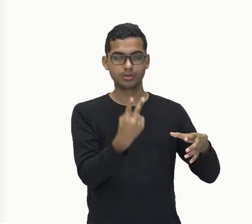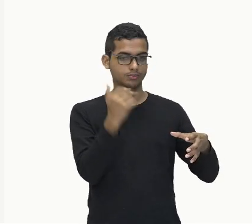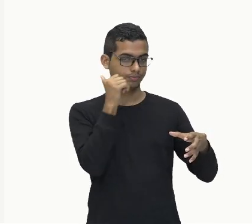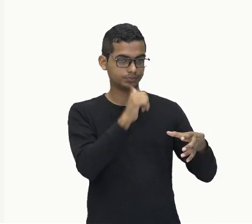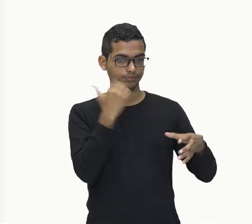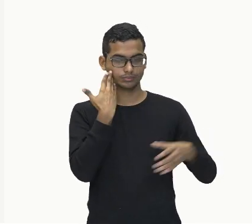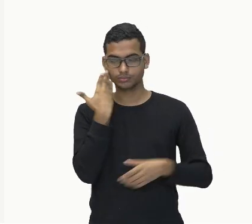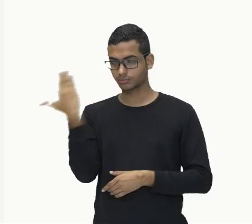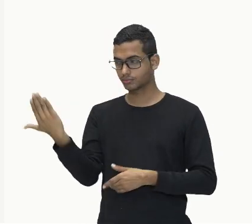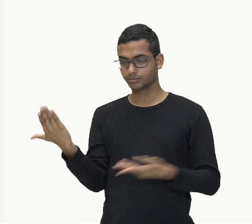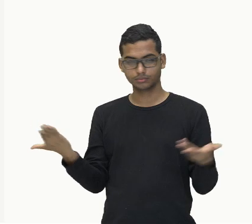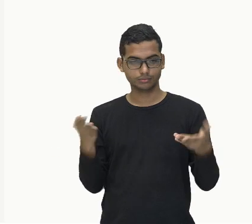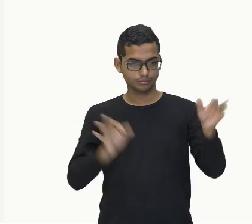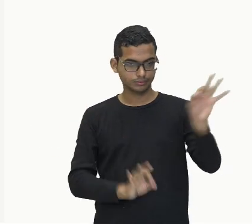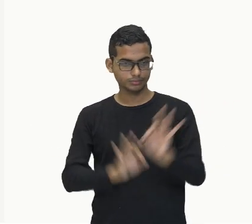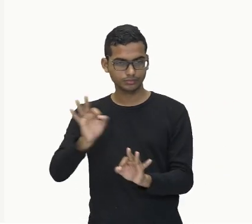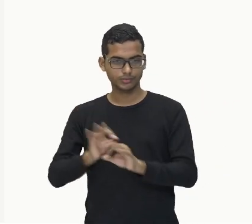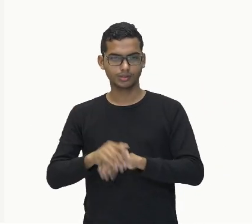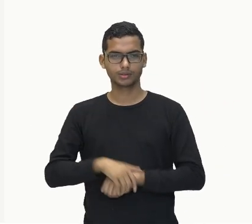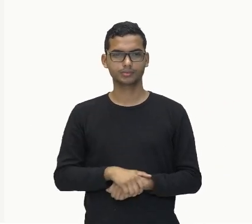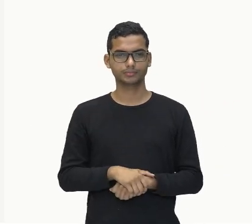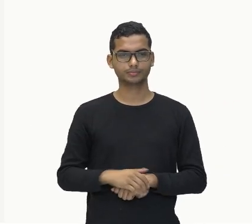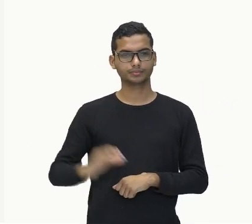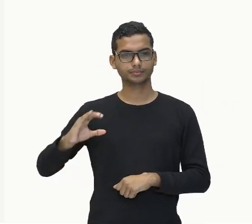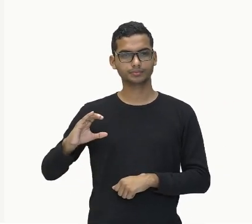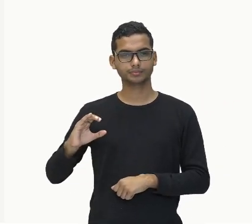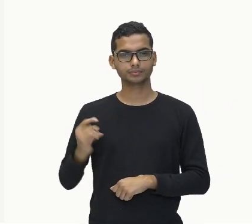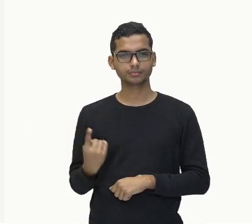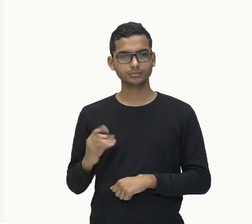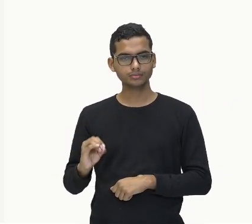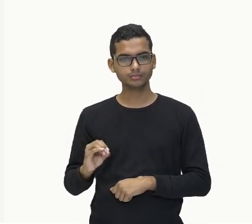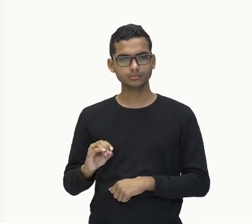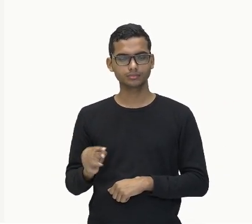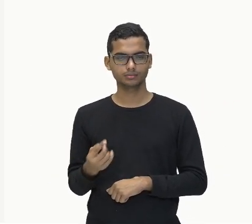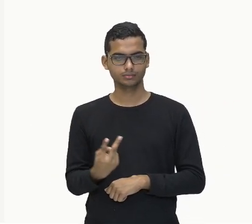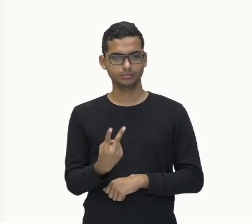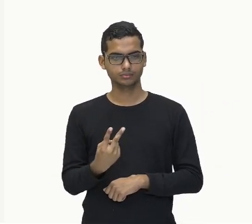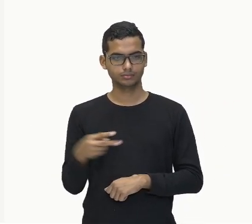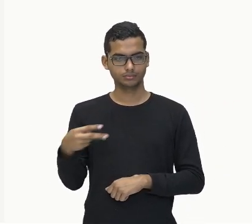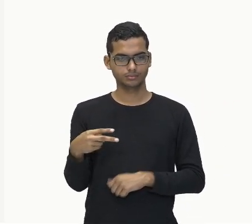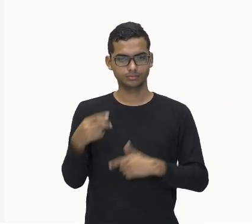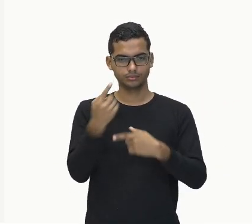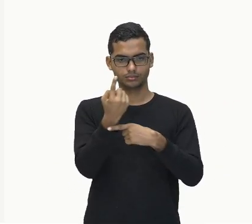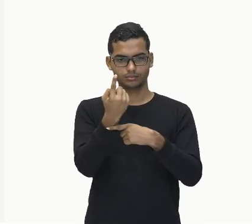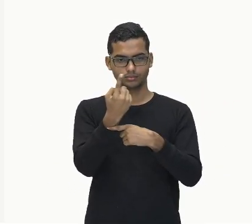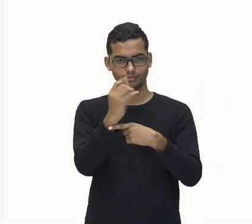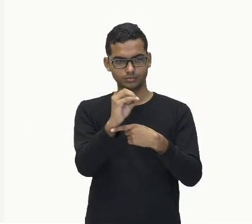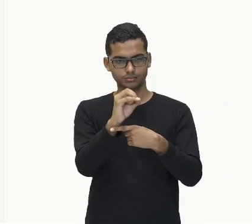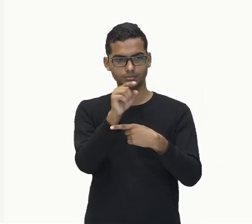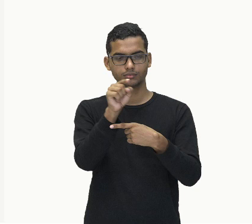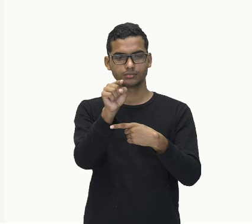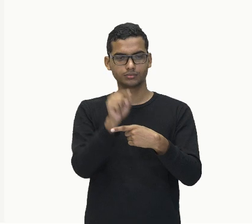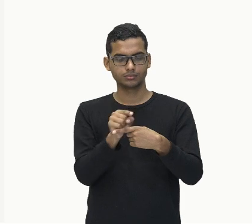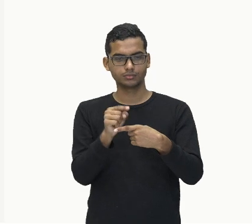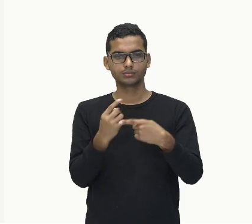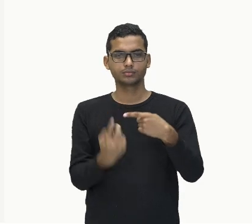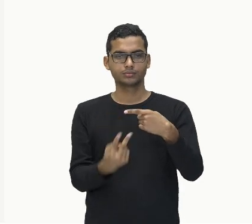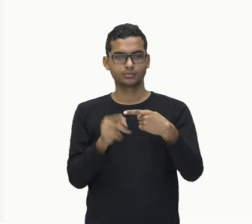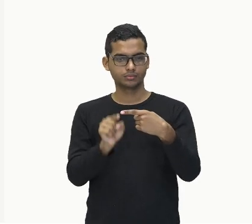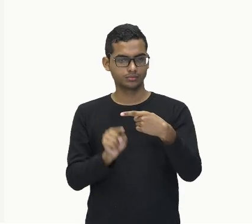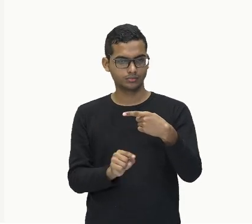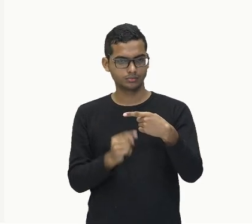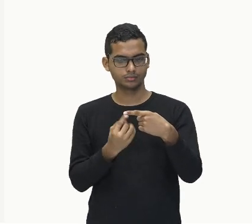elementos tomados 2 a 2, onde a gente vai ter 10 fatorial dividido por 2 fatorial vezes 8